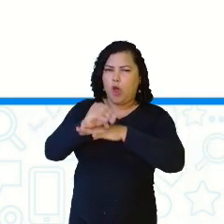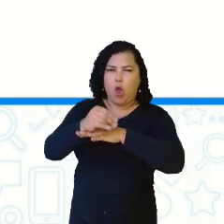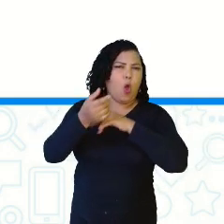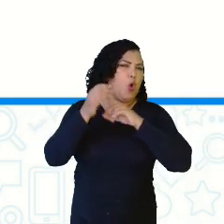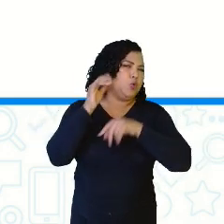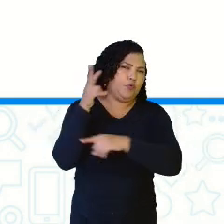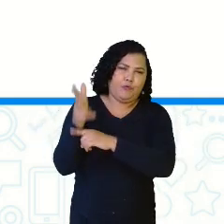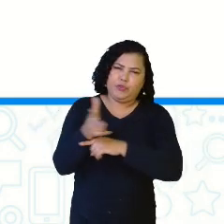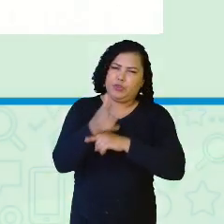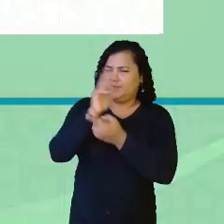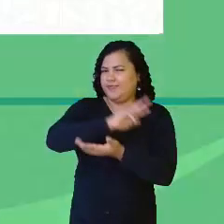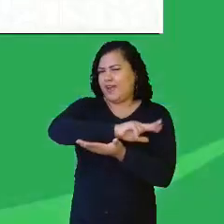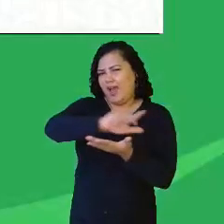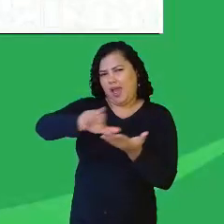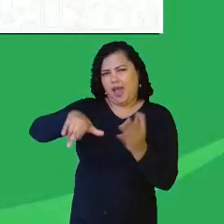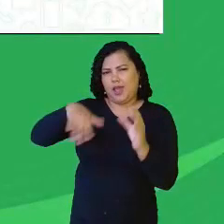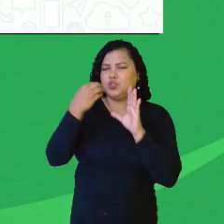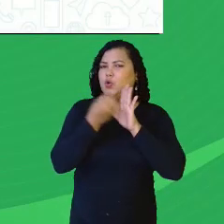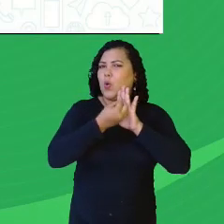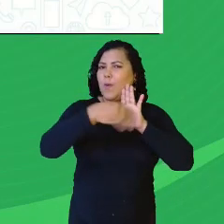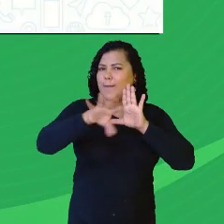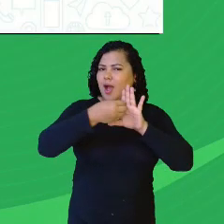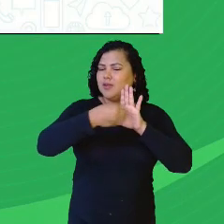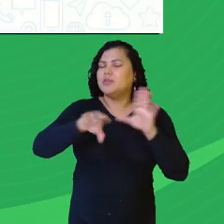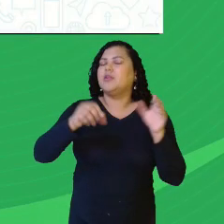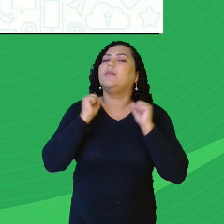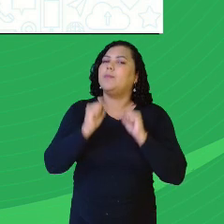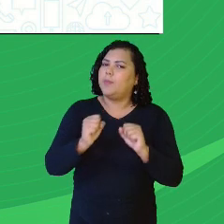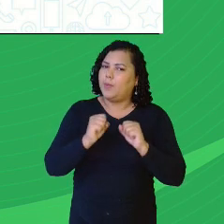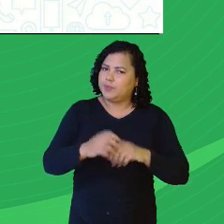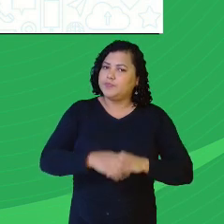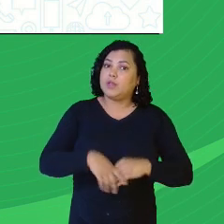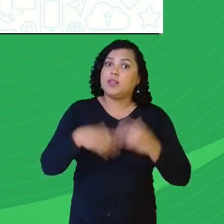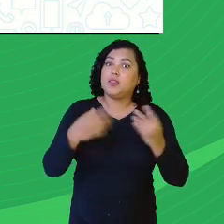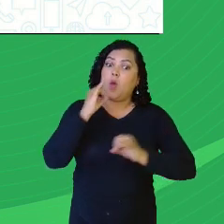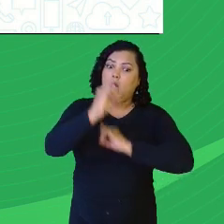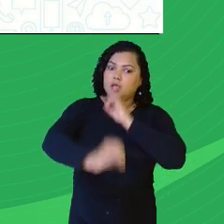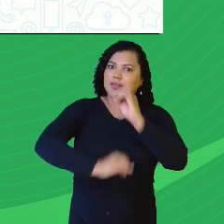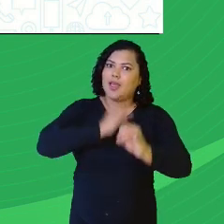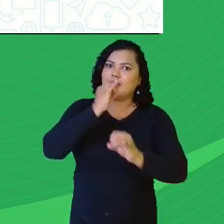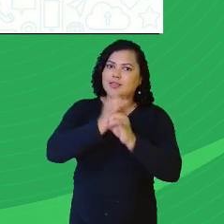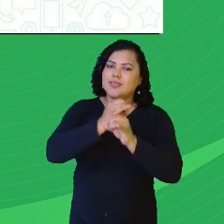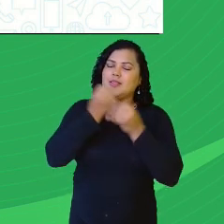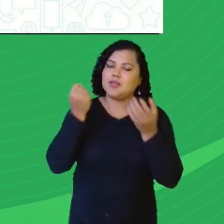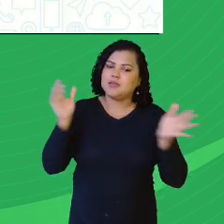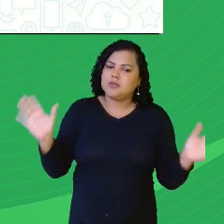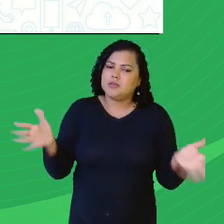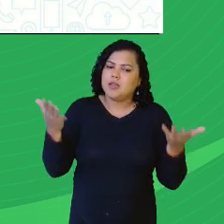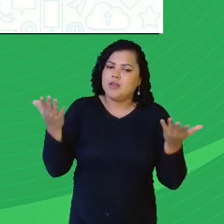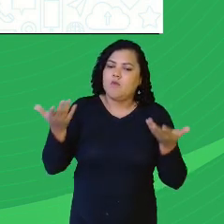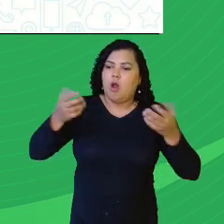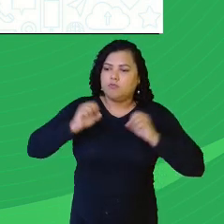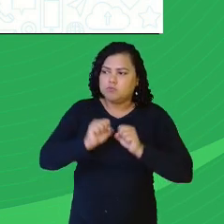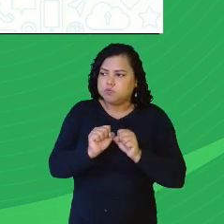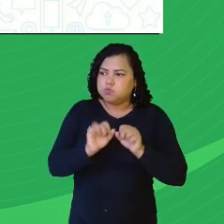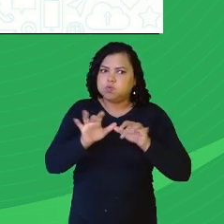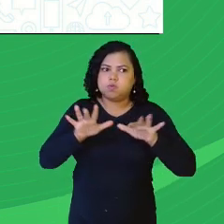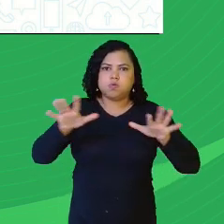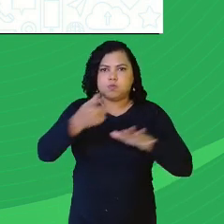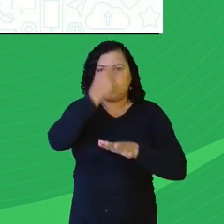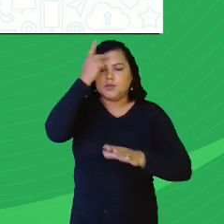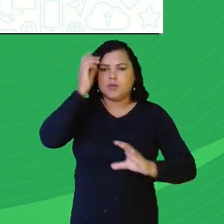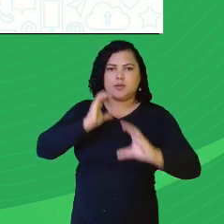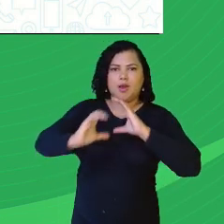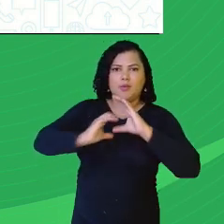vídeos, entre outros. Então, a internet ela possibilitou essa ampliação das pessoas se comunicarem e de